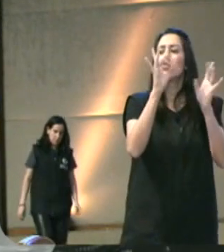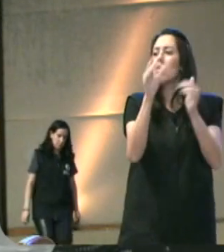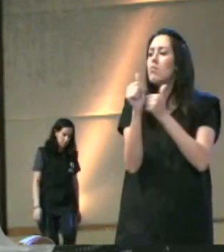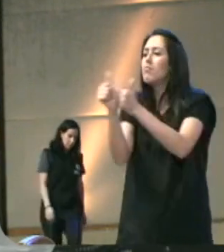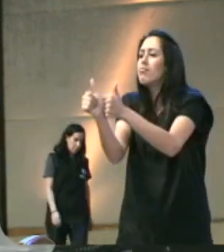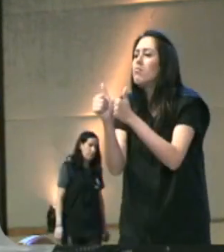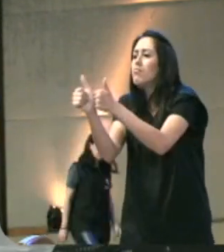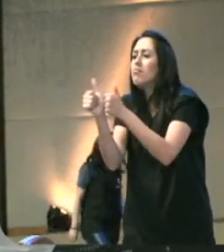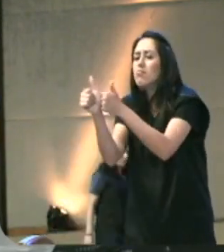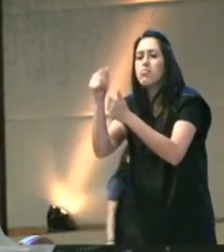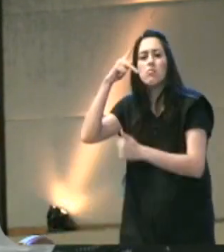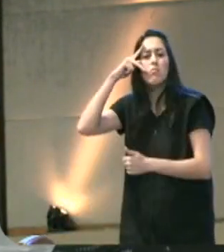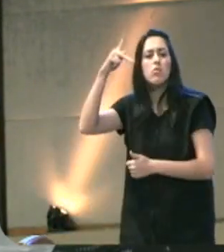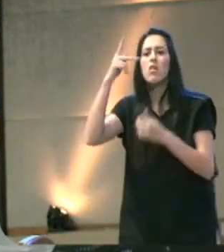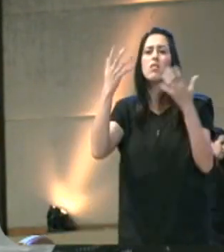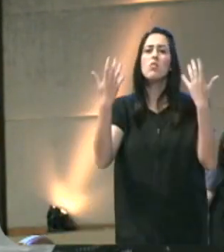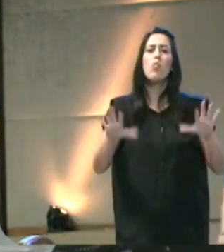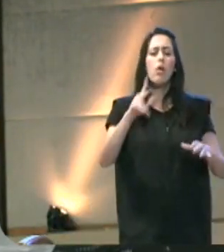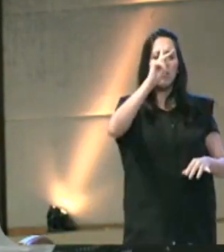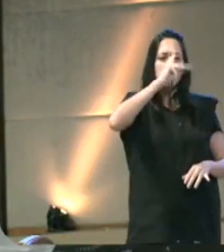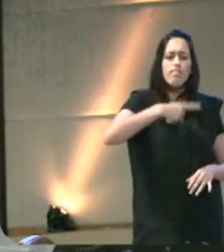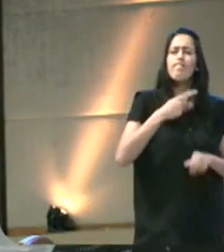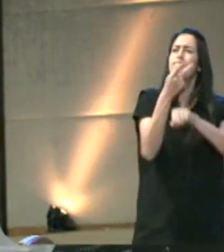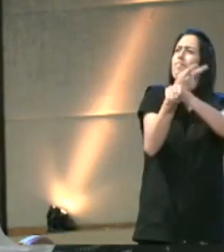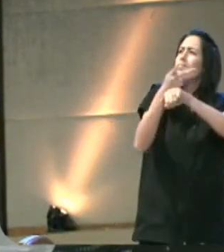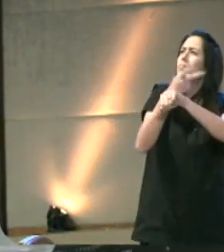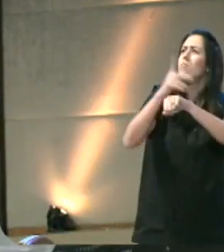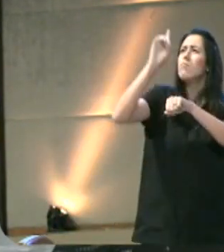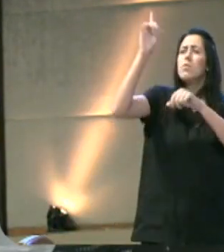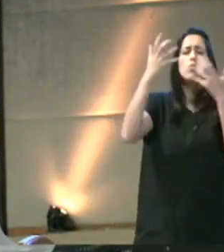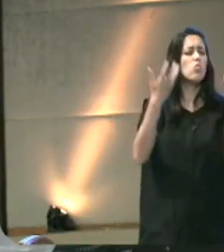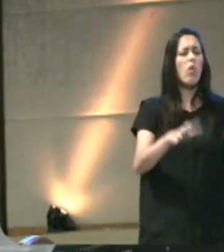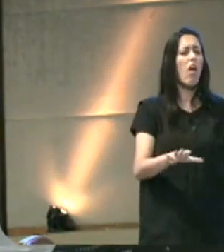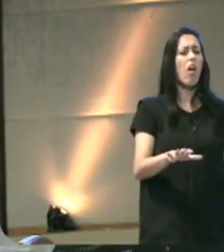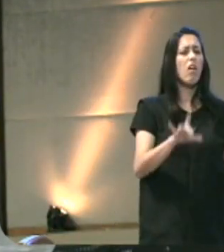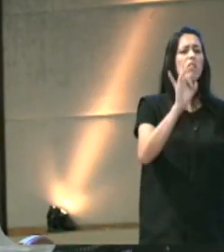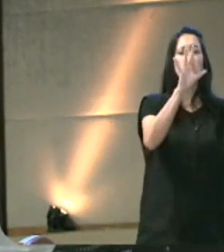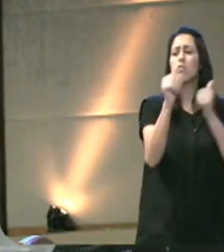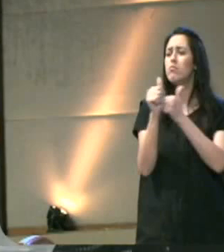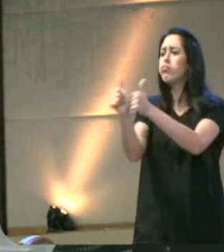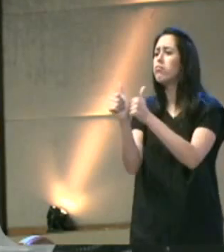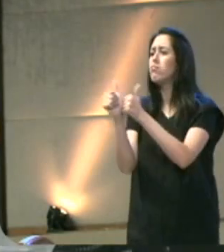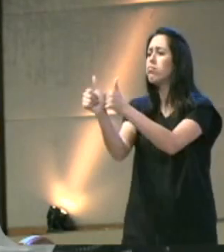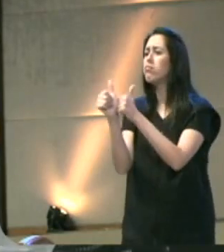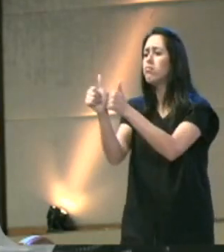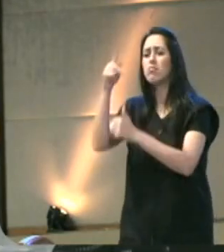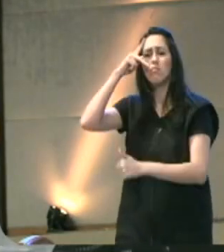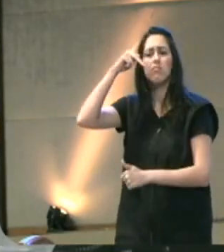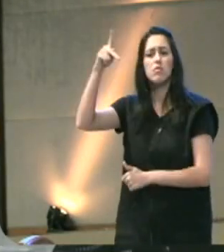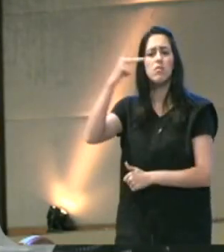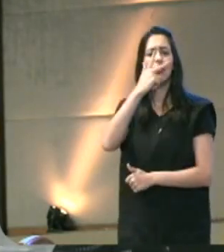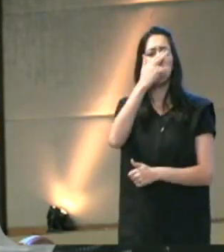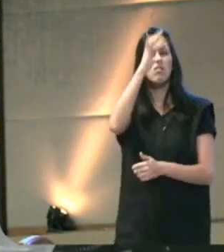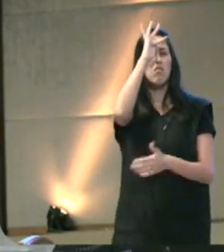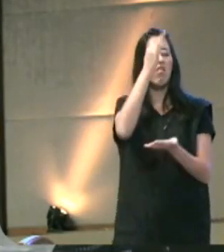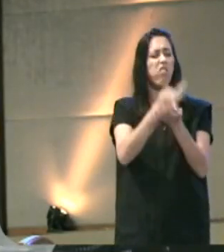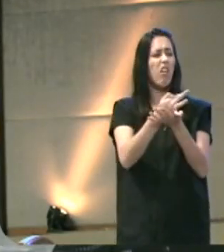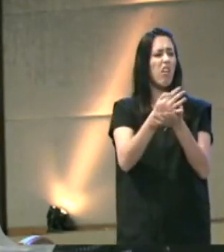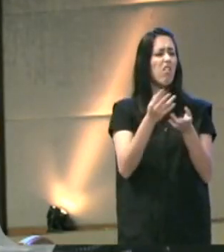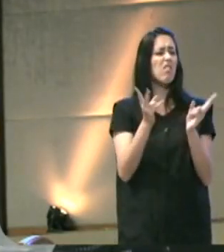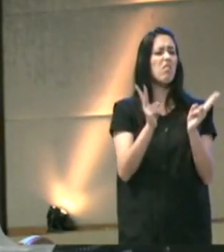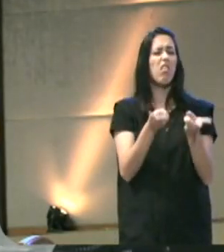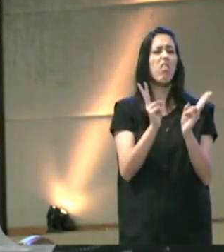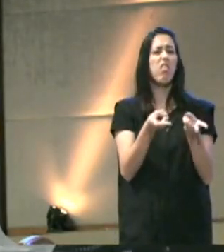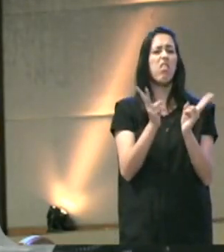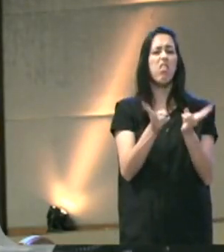não na sua própria vida. E às vezes a gente vive esse tipo de fé que eu chamei de medíocre, que a gente só assiste